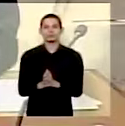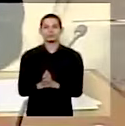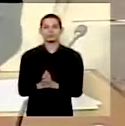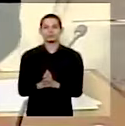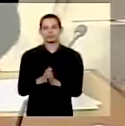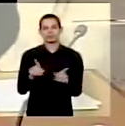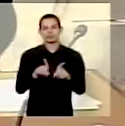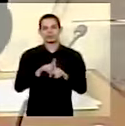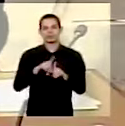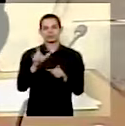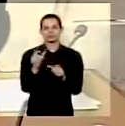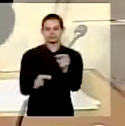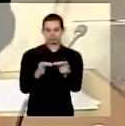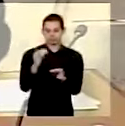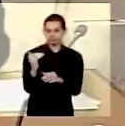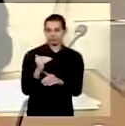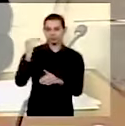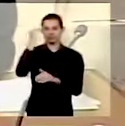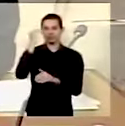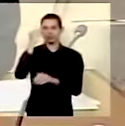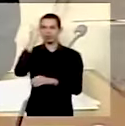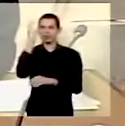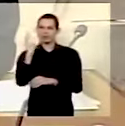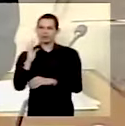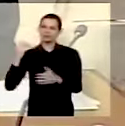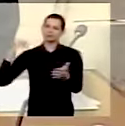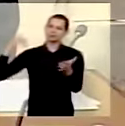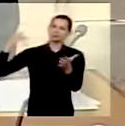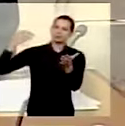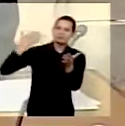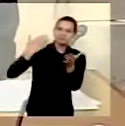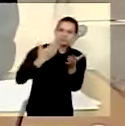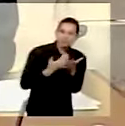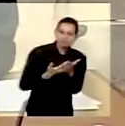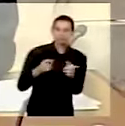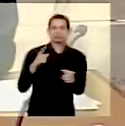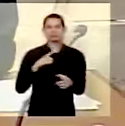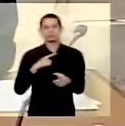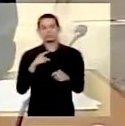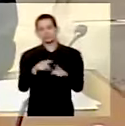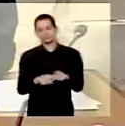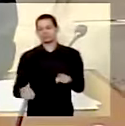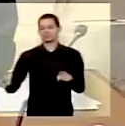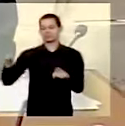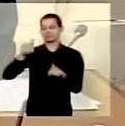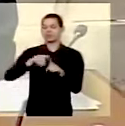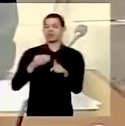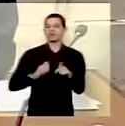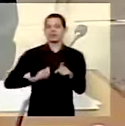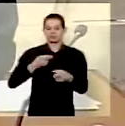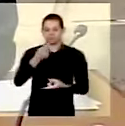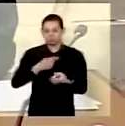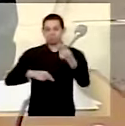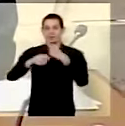mais justas. O Brasil, já há alguns anos, vive um desses ciclos vitais, transformadores, que